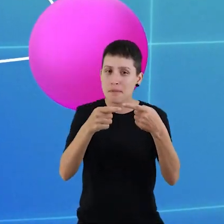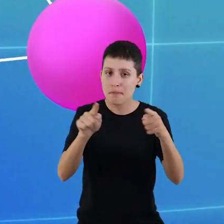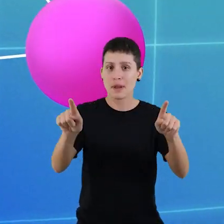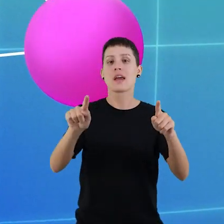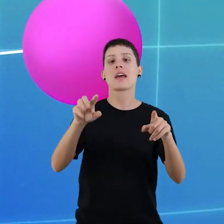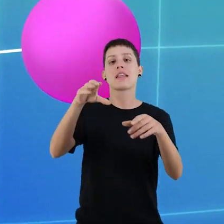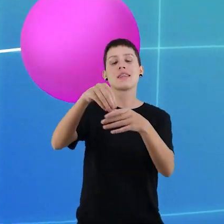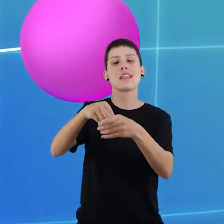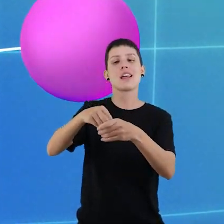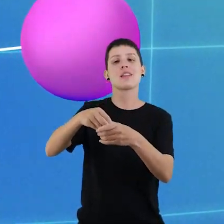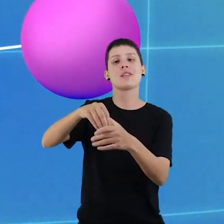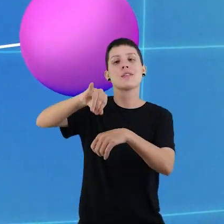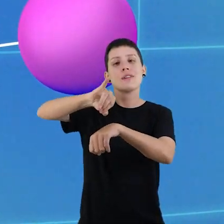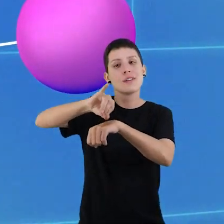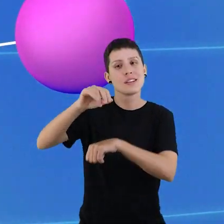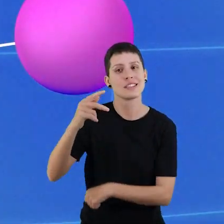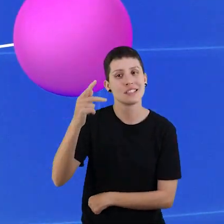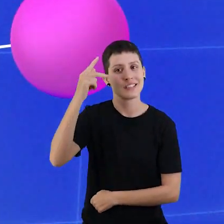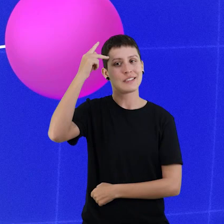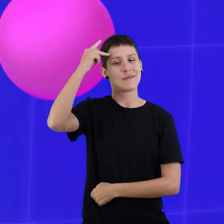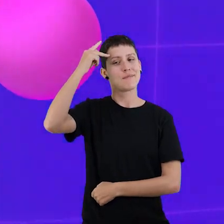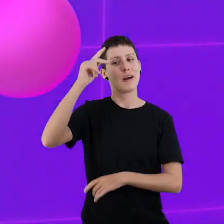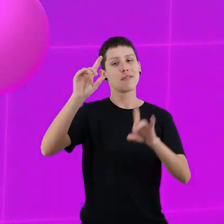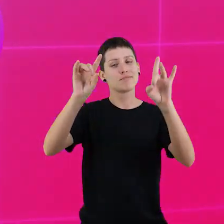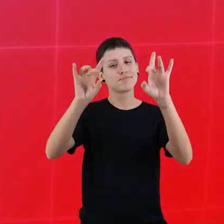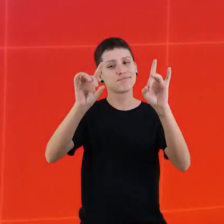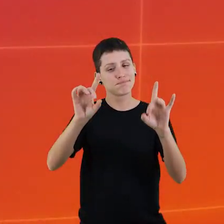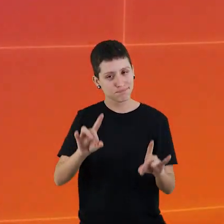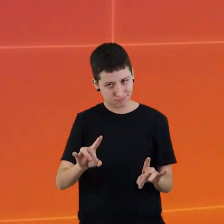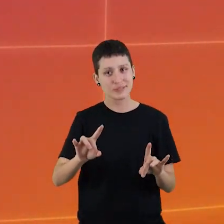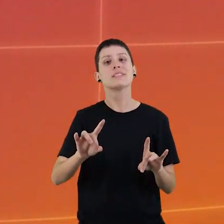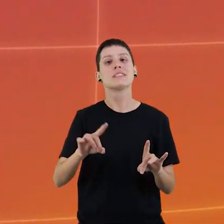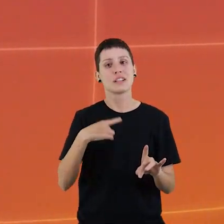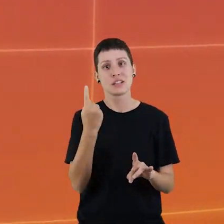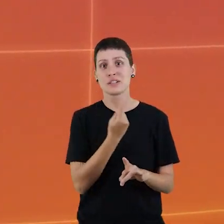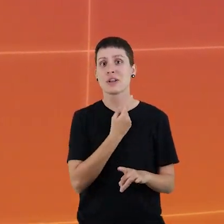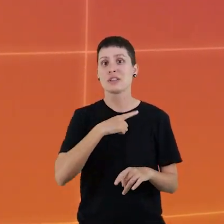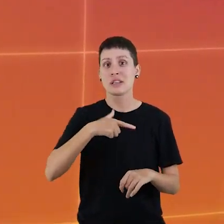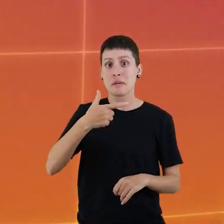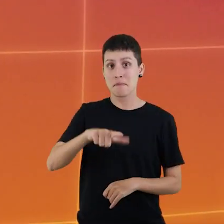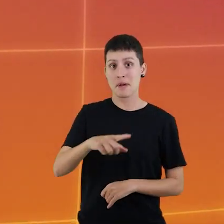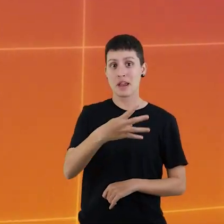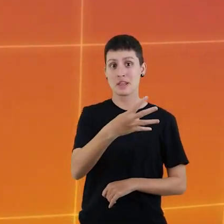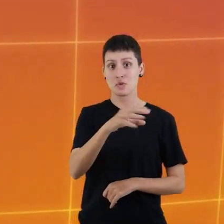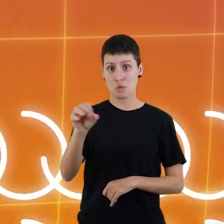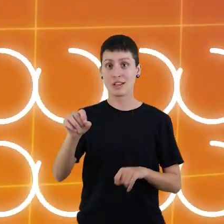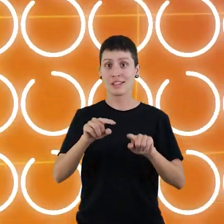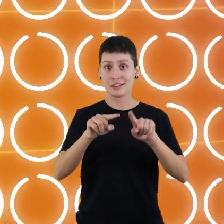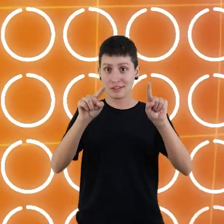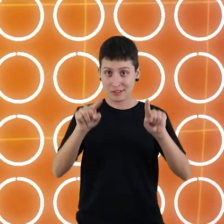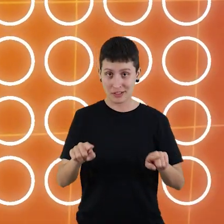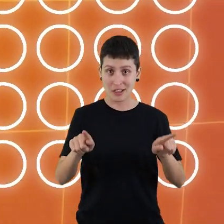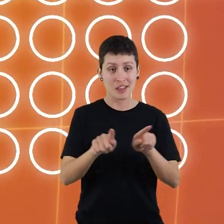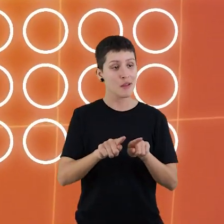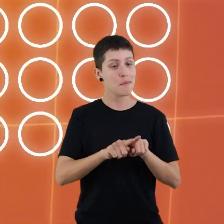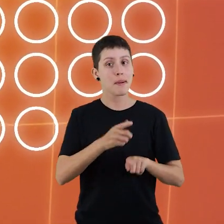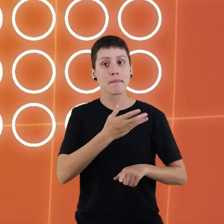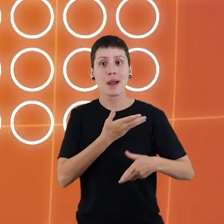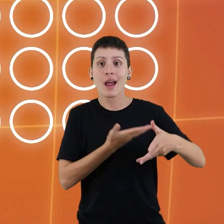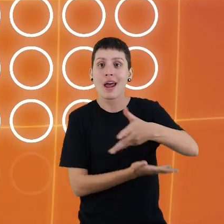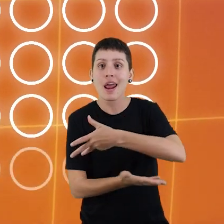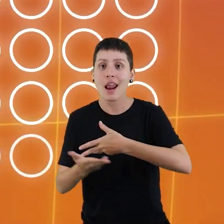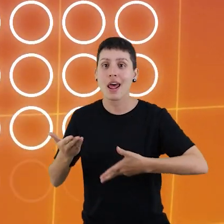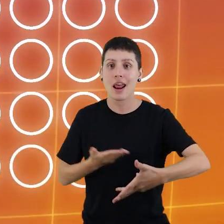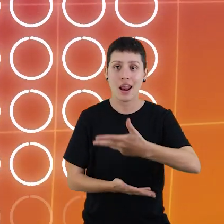Hidrolite em São Paulo, no coração da América Latina. Contamos com mais de 400 colaboradores e colegas, mais